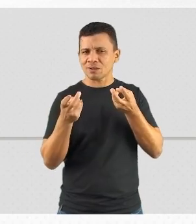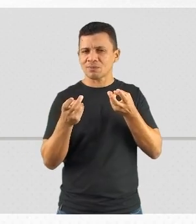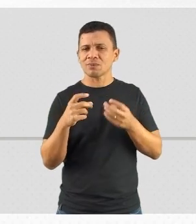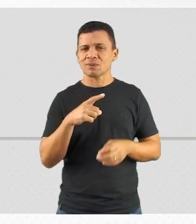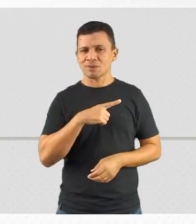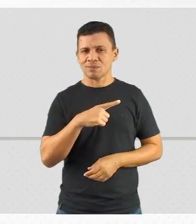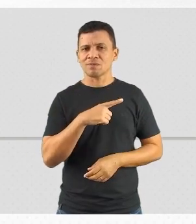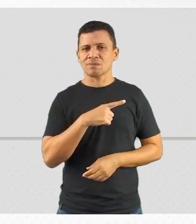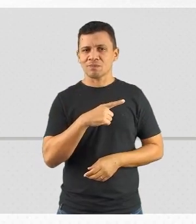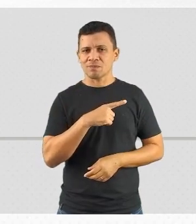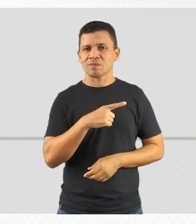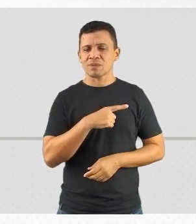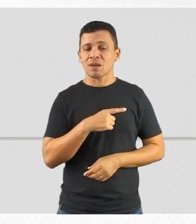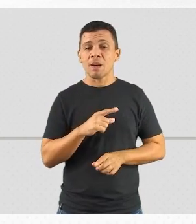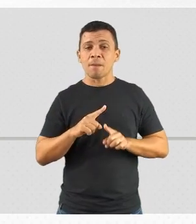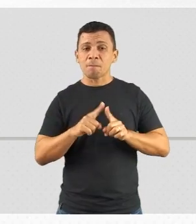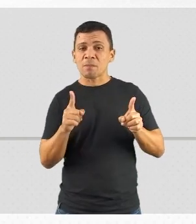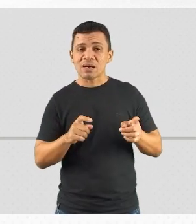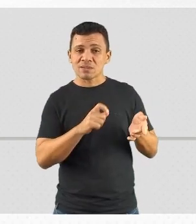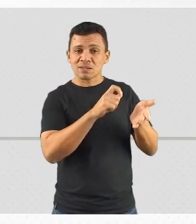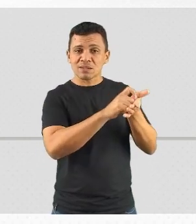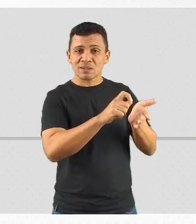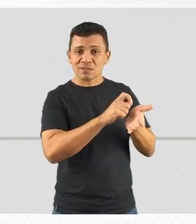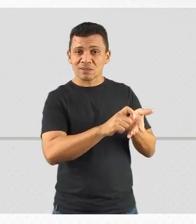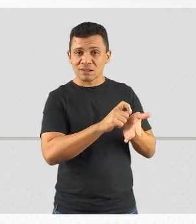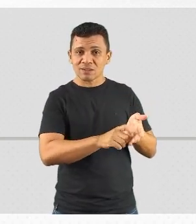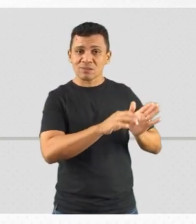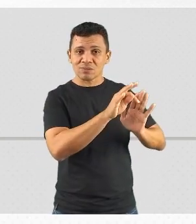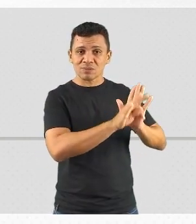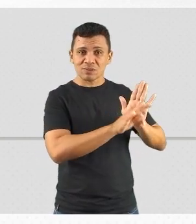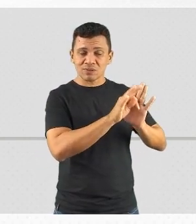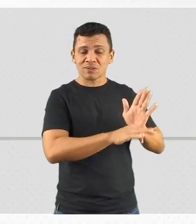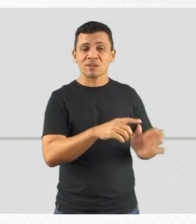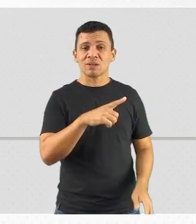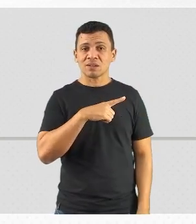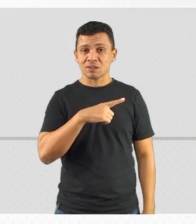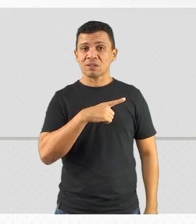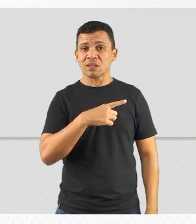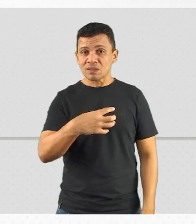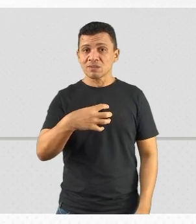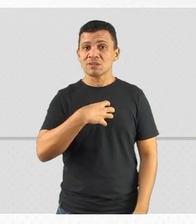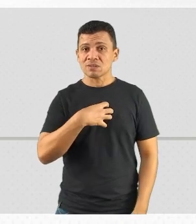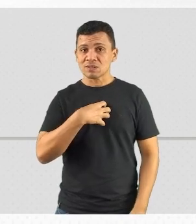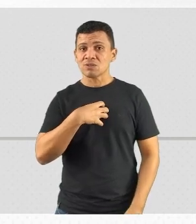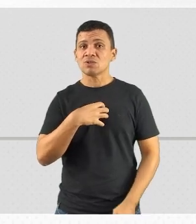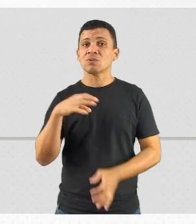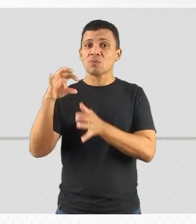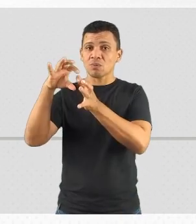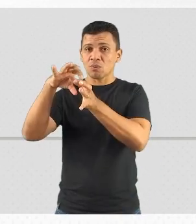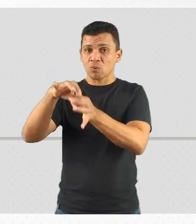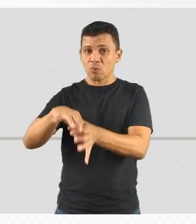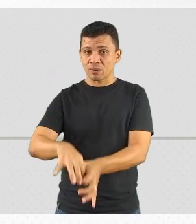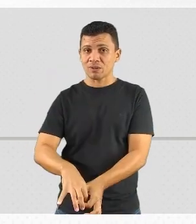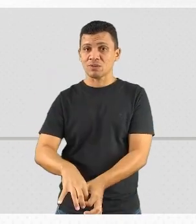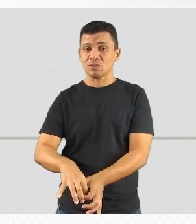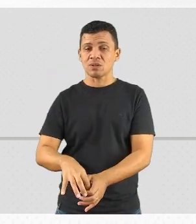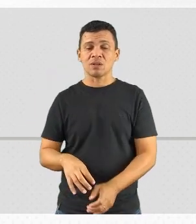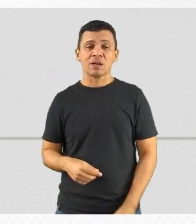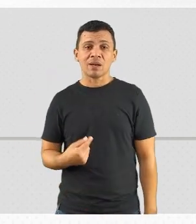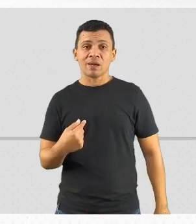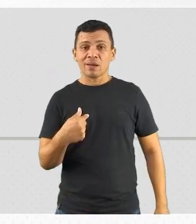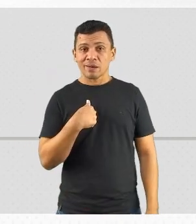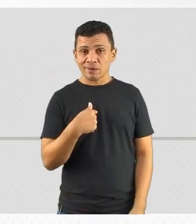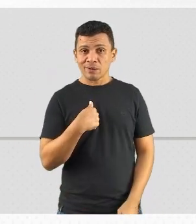do texto, mas que na produção textual eles fazem sentido. Se eu coloco uma produção textual e